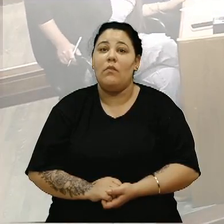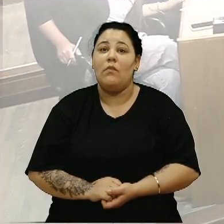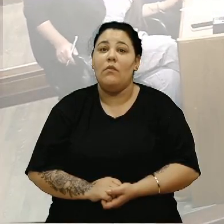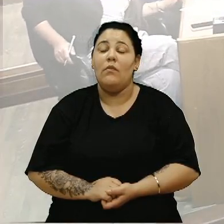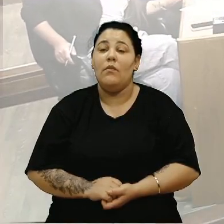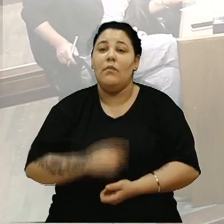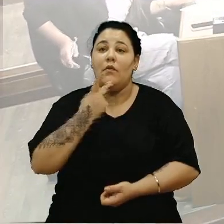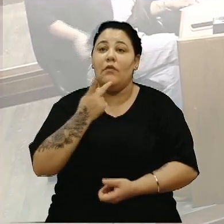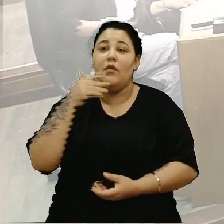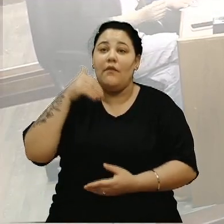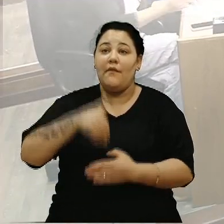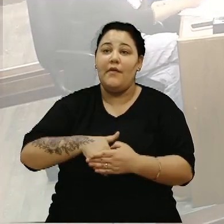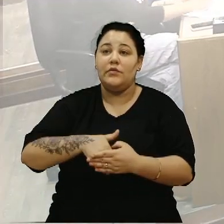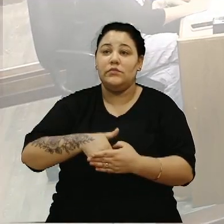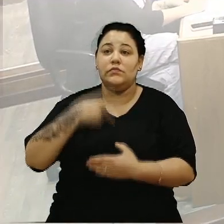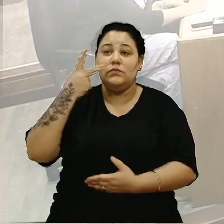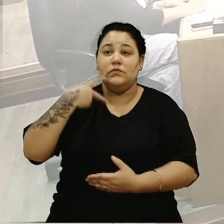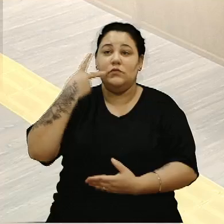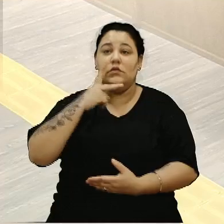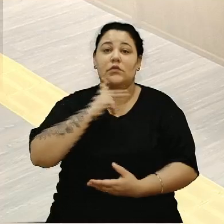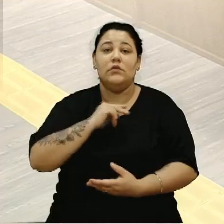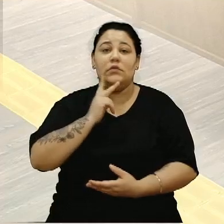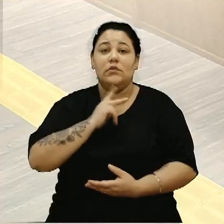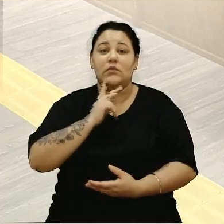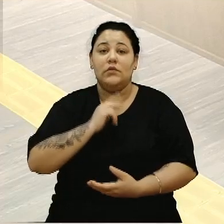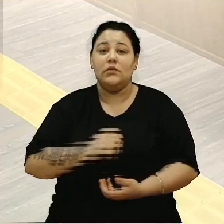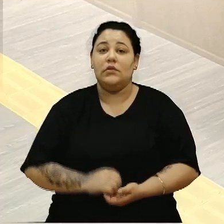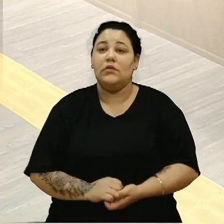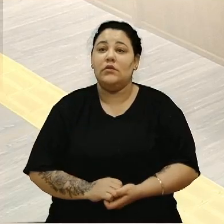Para declarar voto, vereador Renato Oliveira.